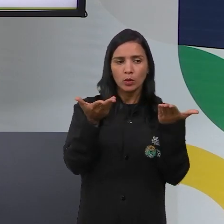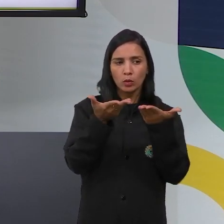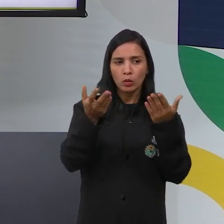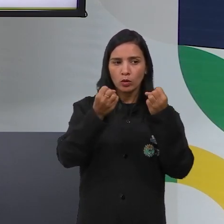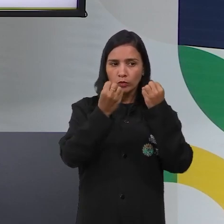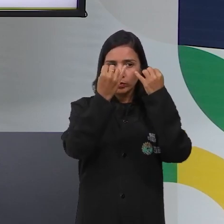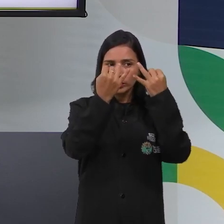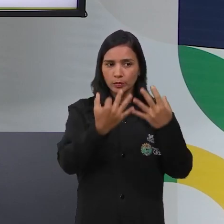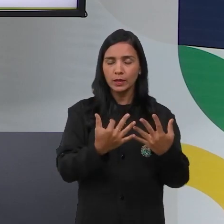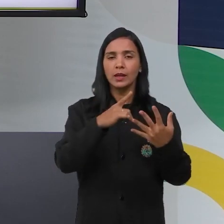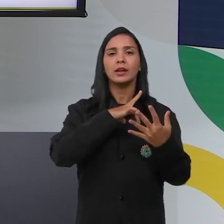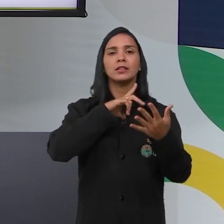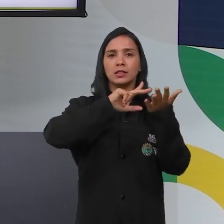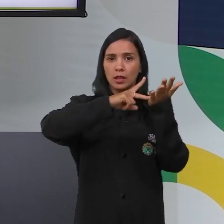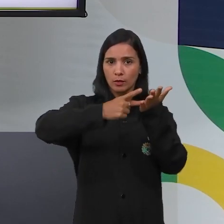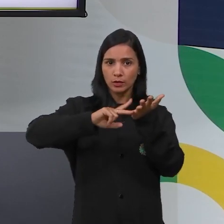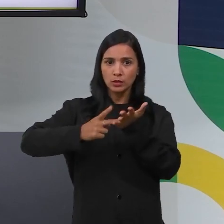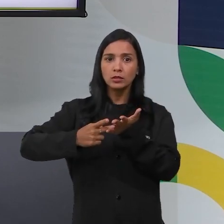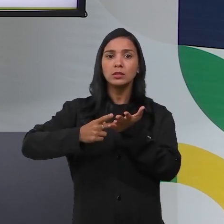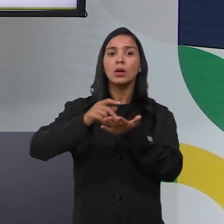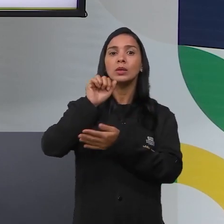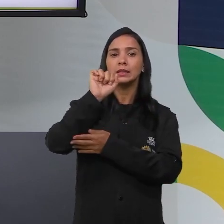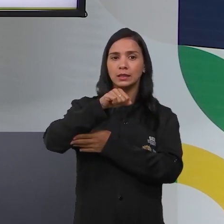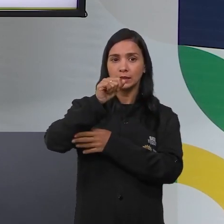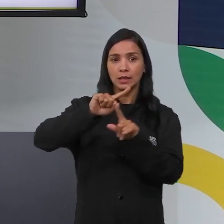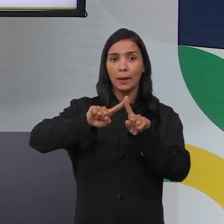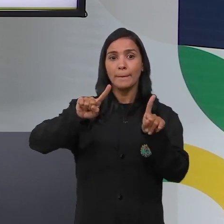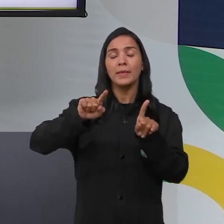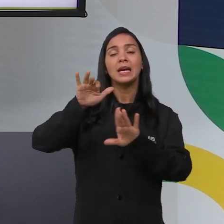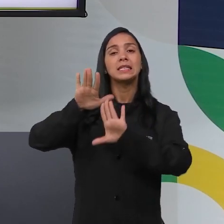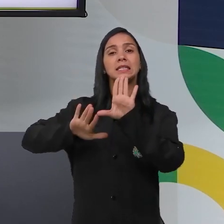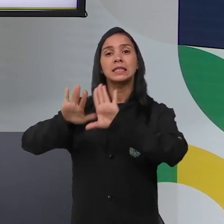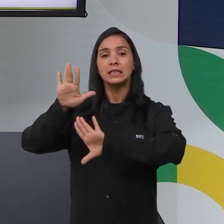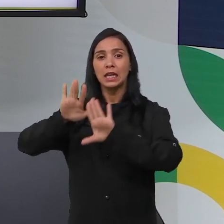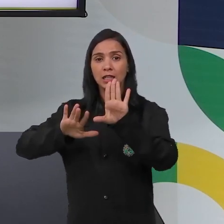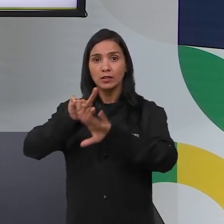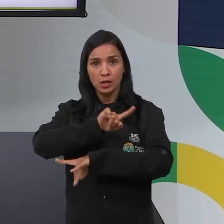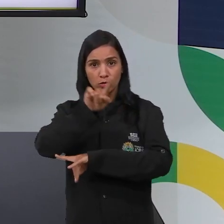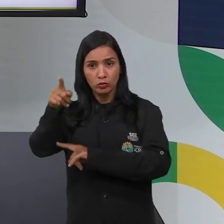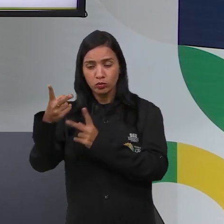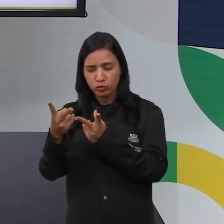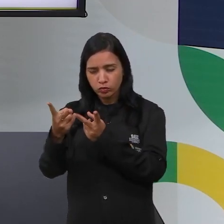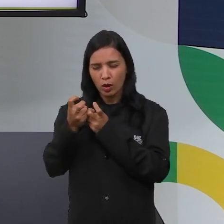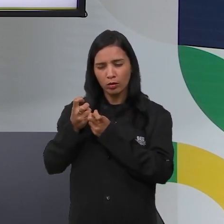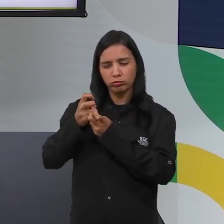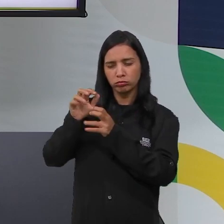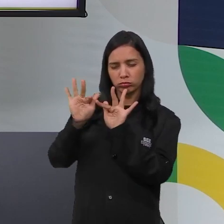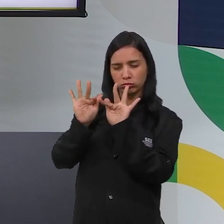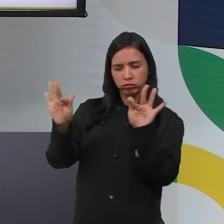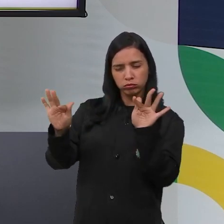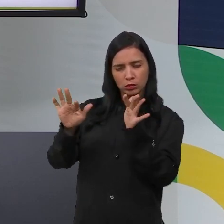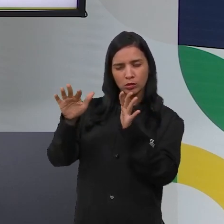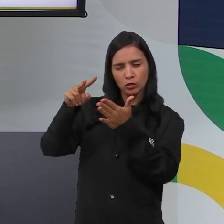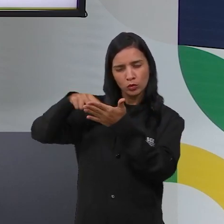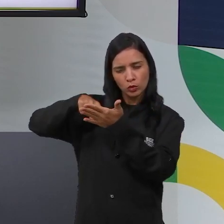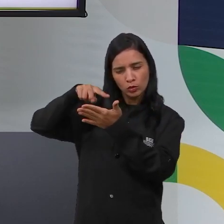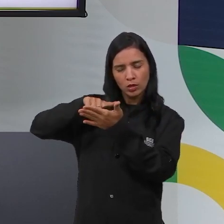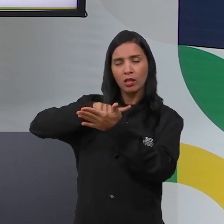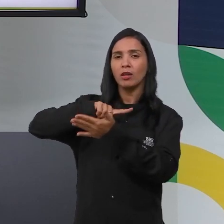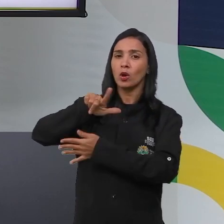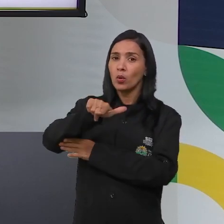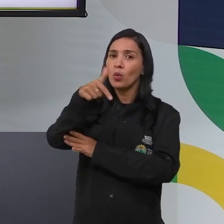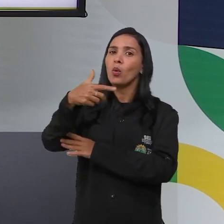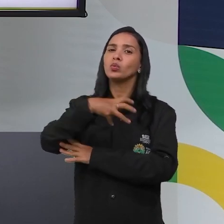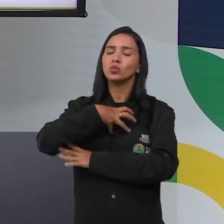que existe uma tradução. Porém, em outros exemplos, vocês vão observar que também existem outras formas